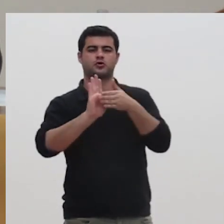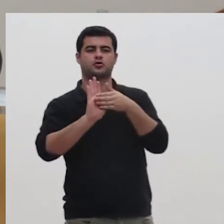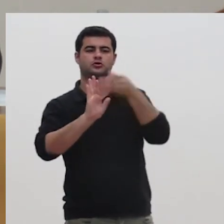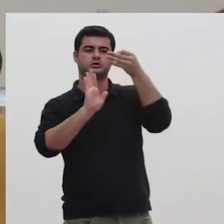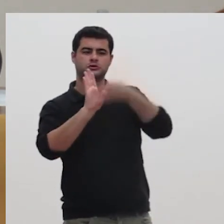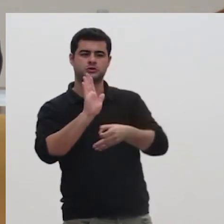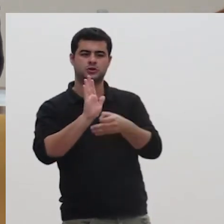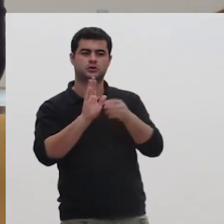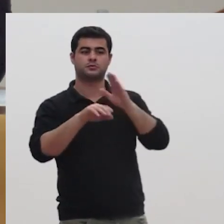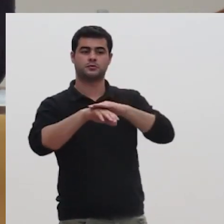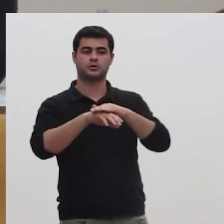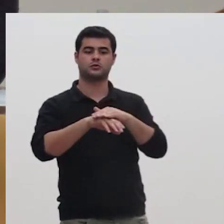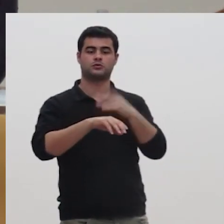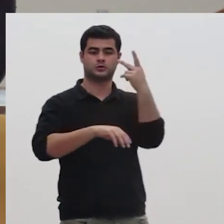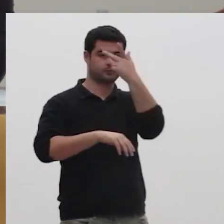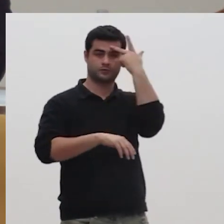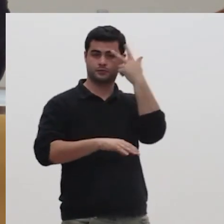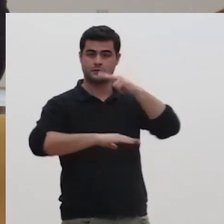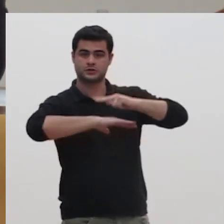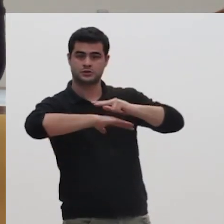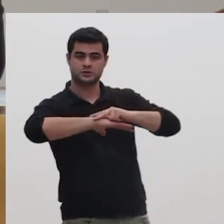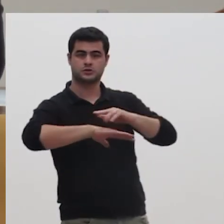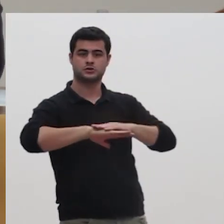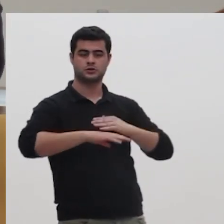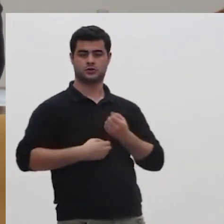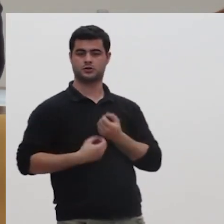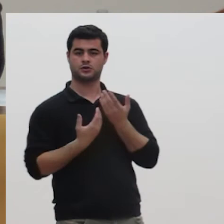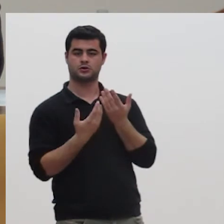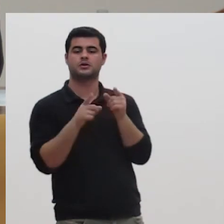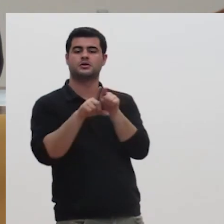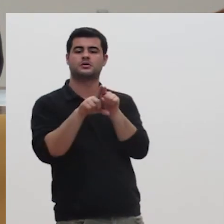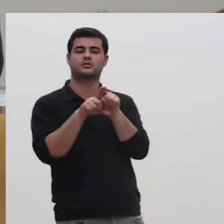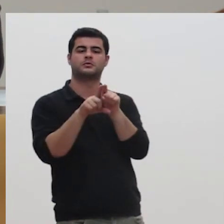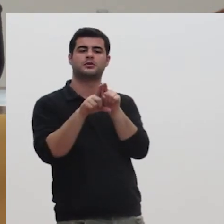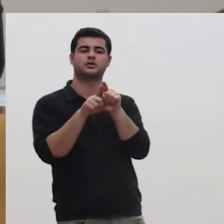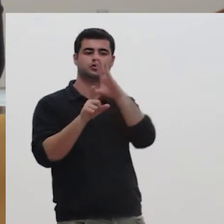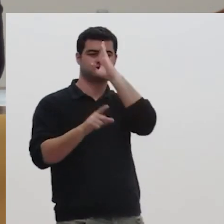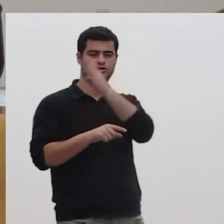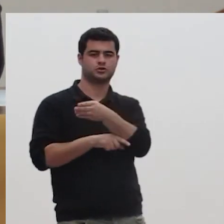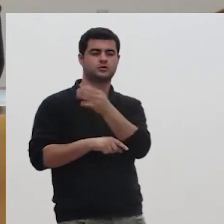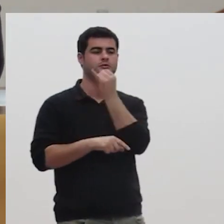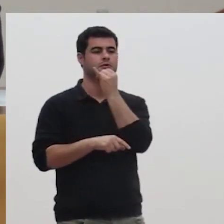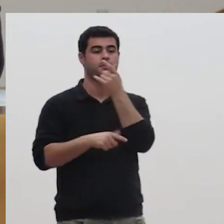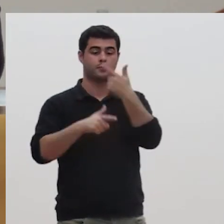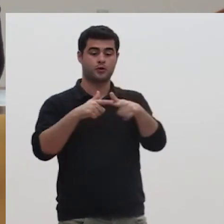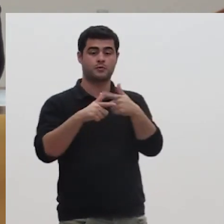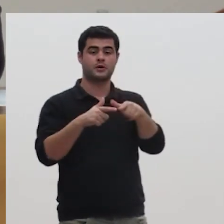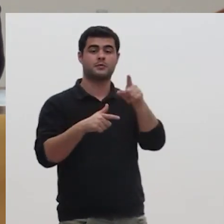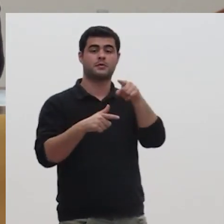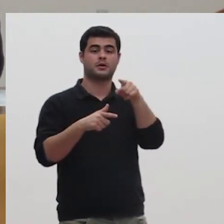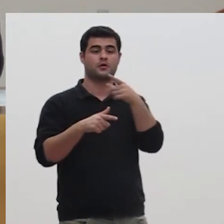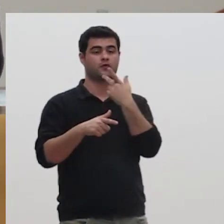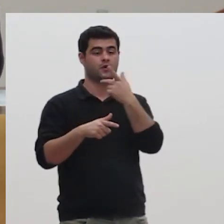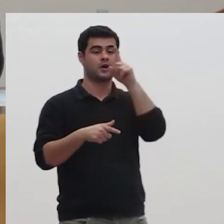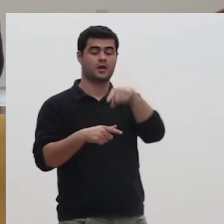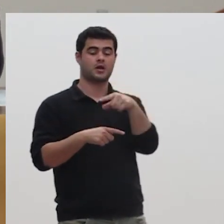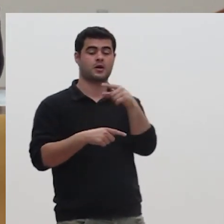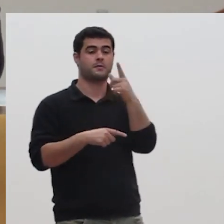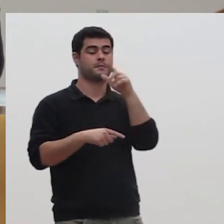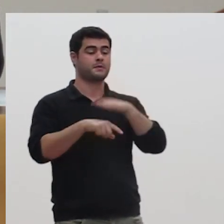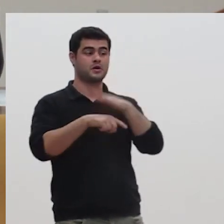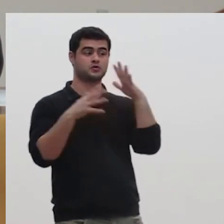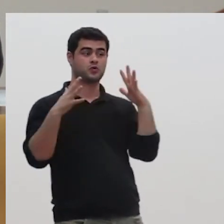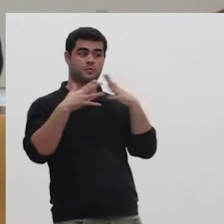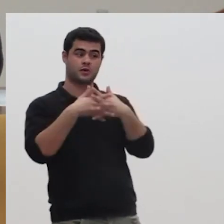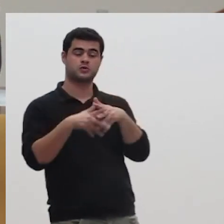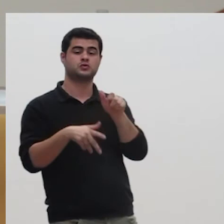faturamento da produção do paciente e é glosado pelo SUS. Isso tem acontecido direto. Então, o problema, volto a dizer, é muito mais complexo que